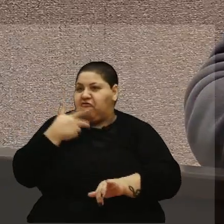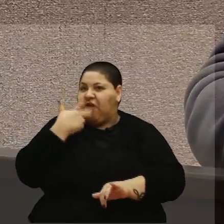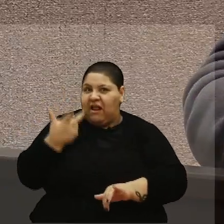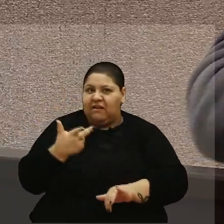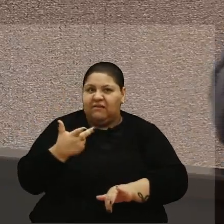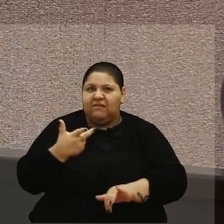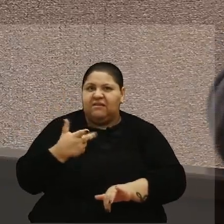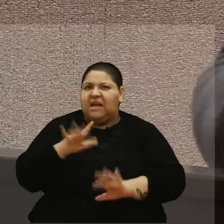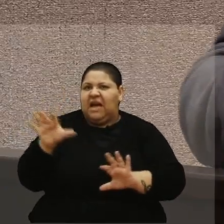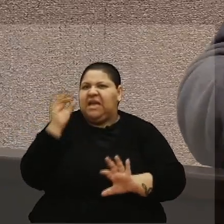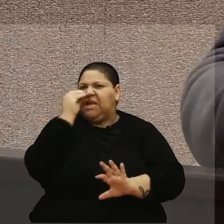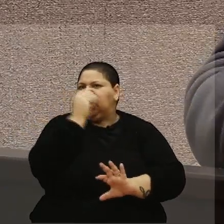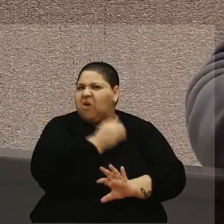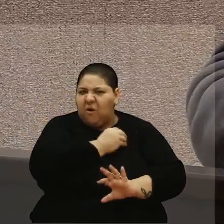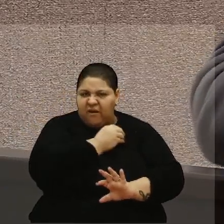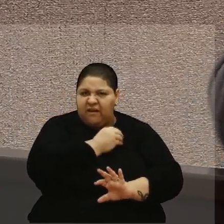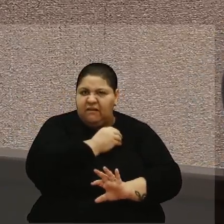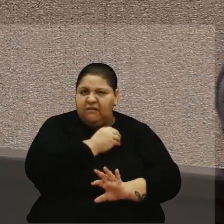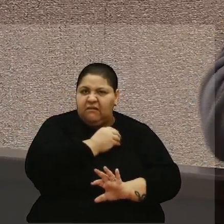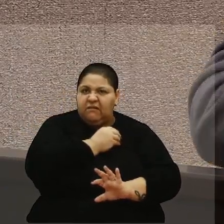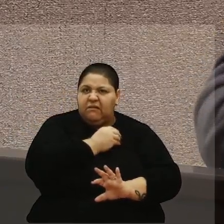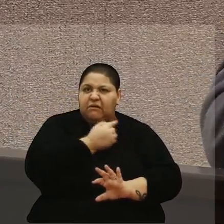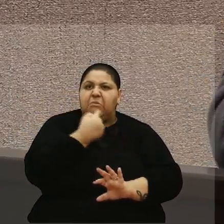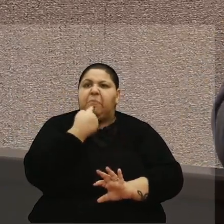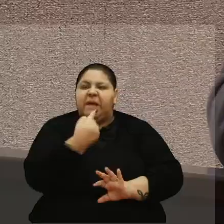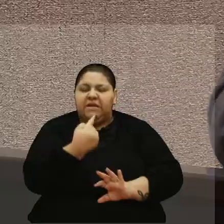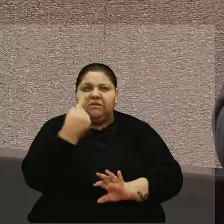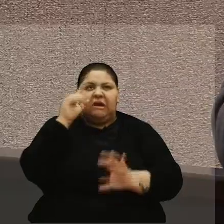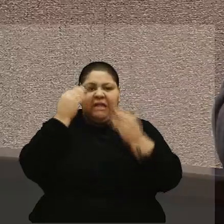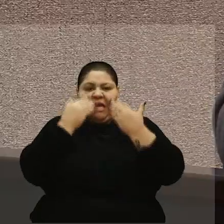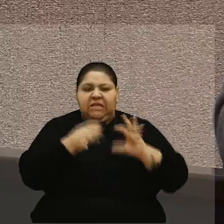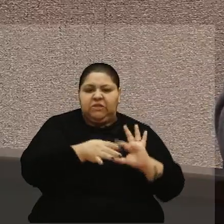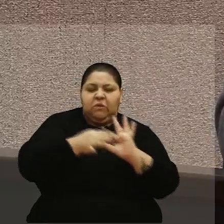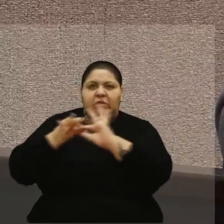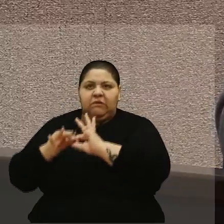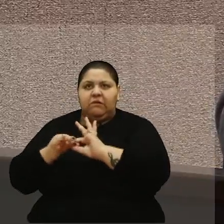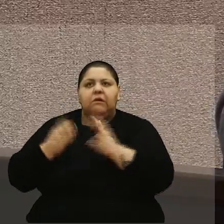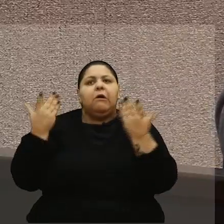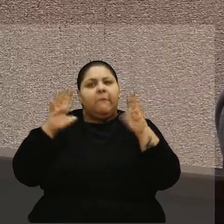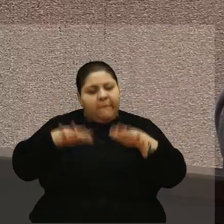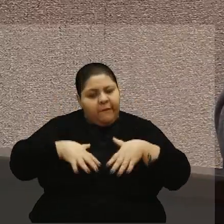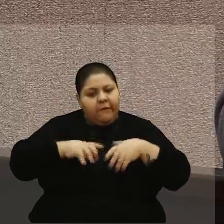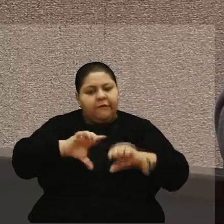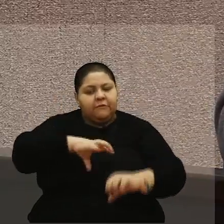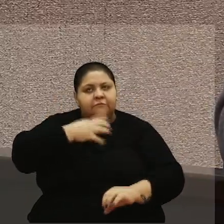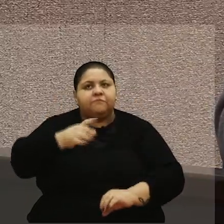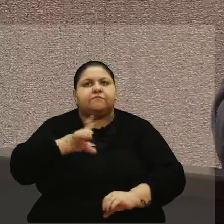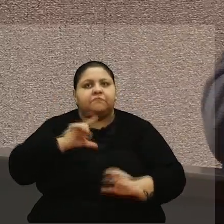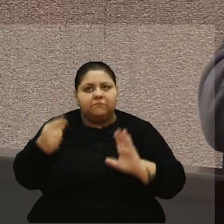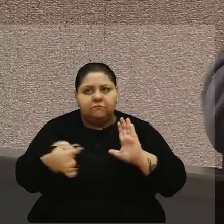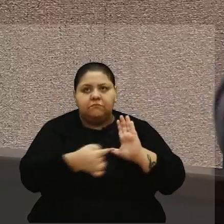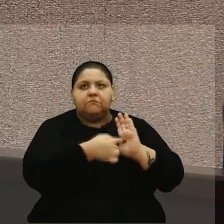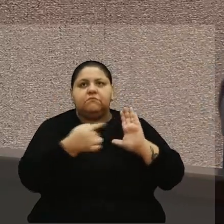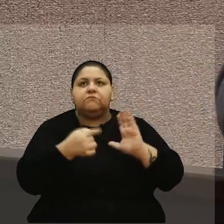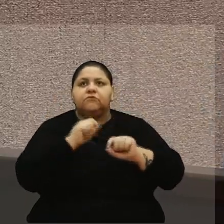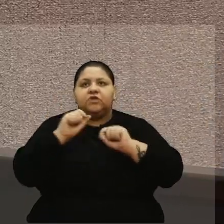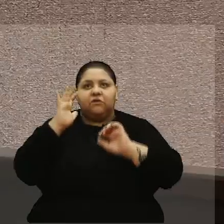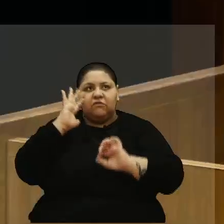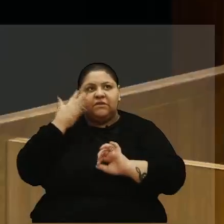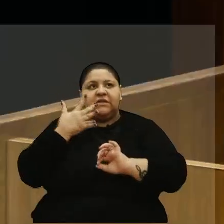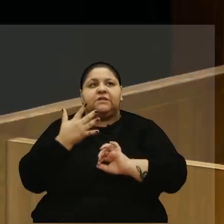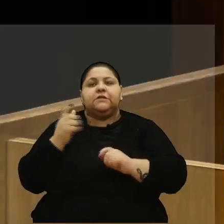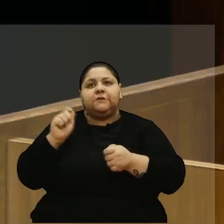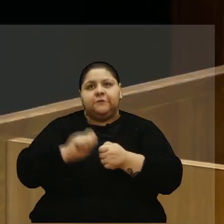aí se passa o verniz do contexto. Então, parabéns pela sua coragem de trazer à tona e a gente tem que, de fato, denunciar as hipocrisias diárias que são feitas.